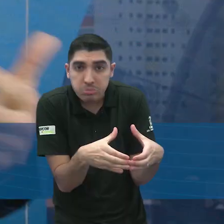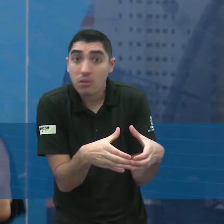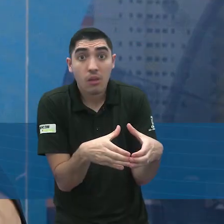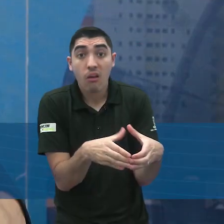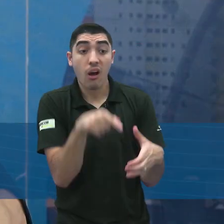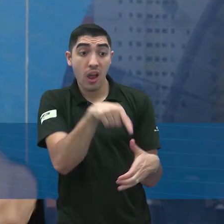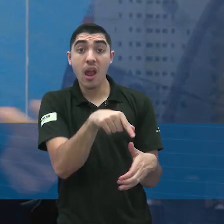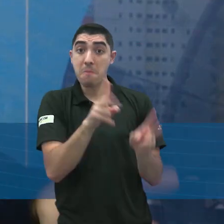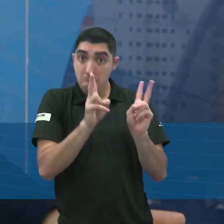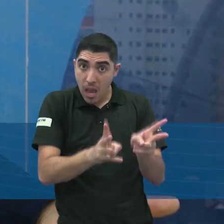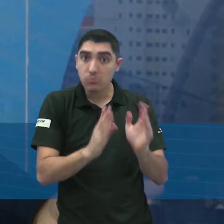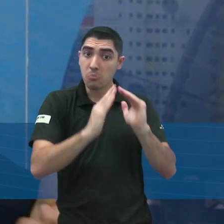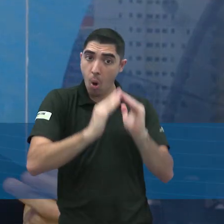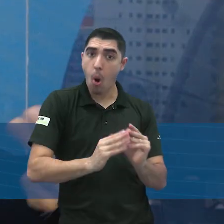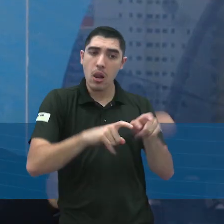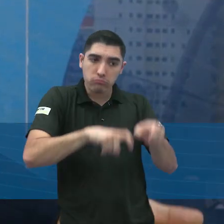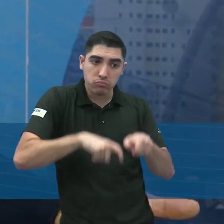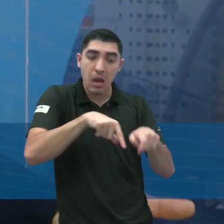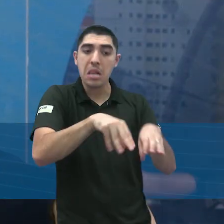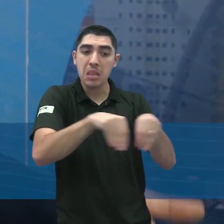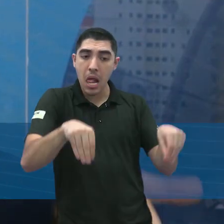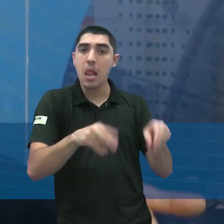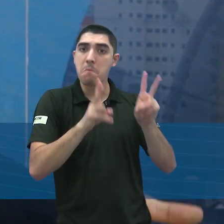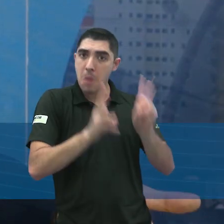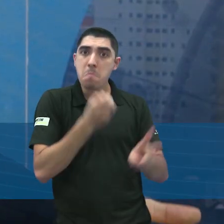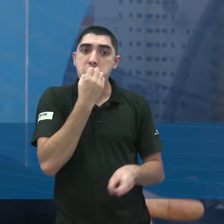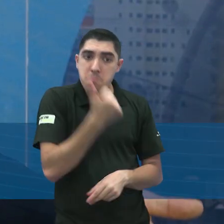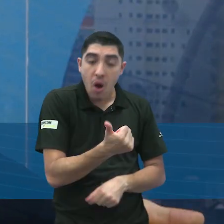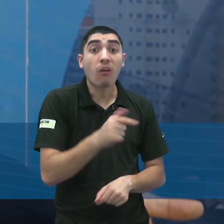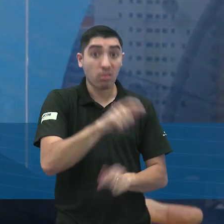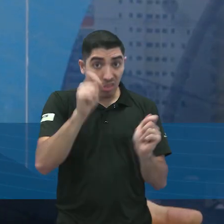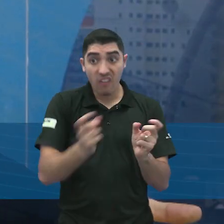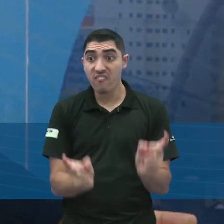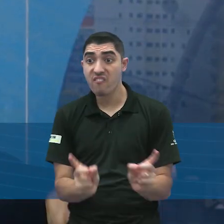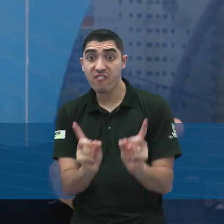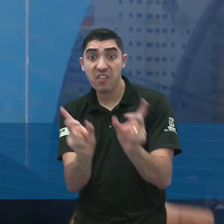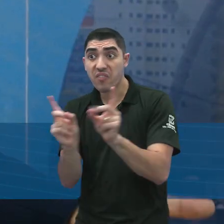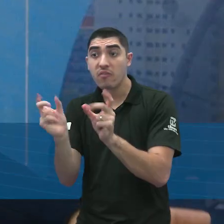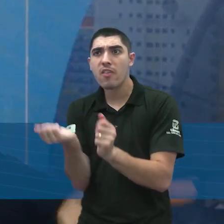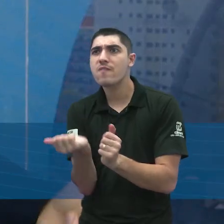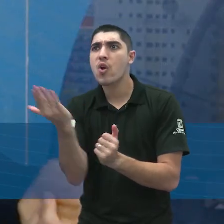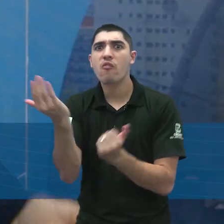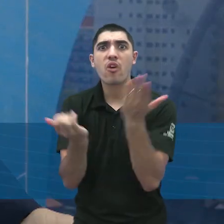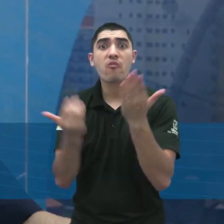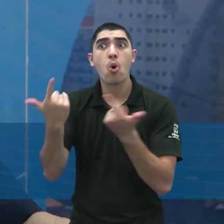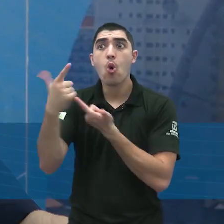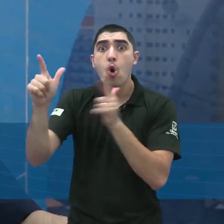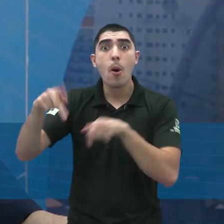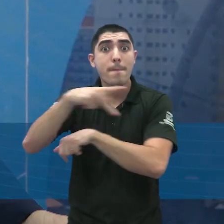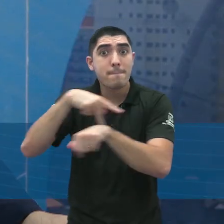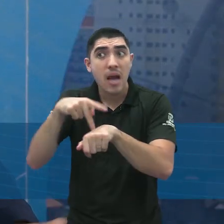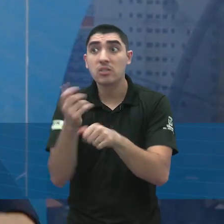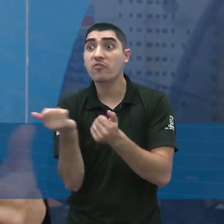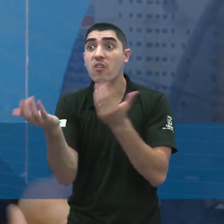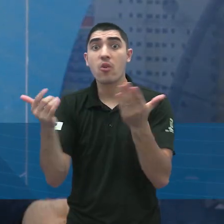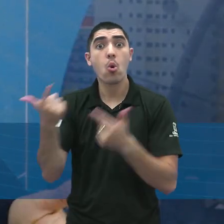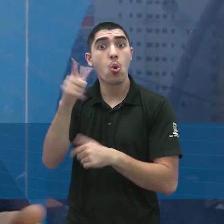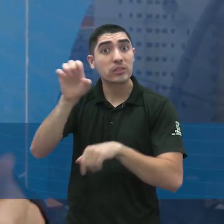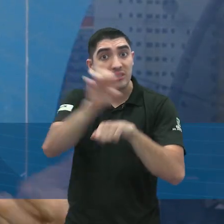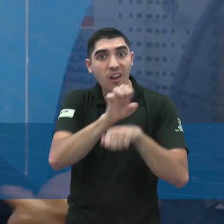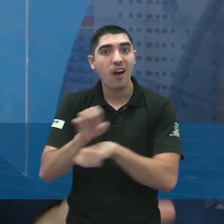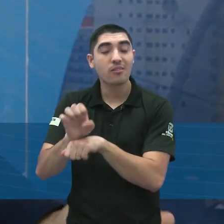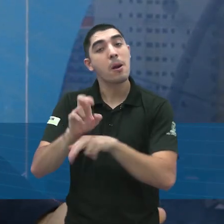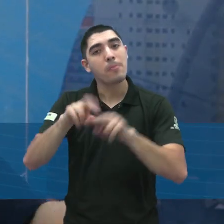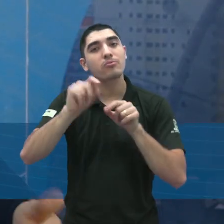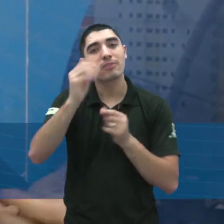tenha que sair da sua localidade, onde é o grande vantagem competitiva dele de produzir um produto específico, né. Então, acho